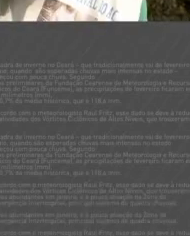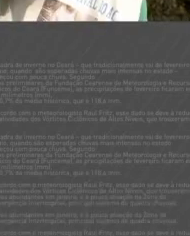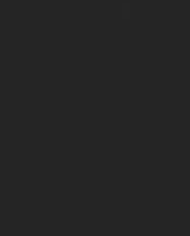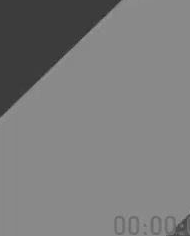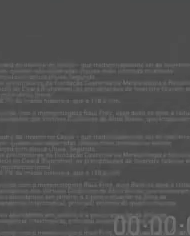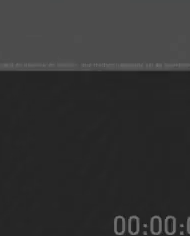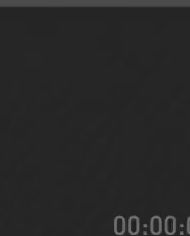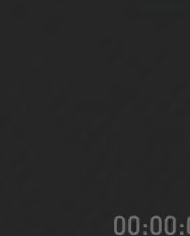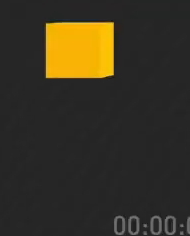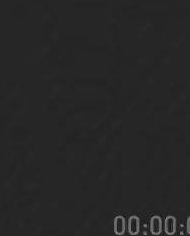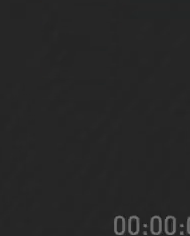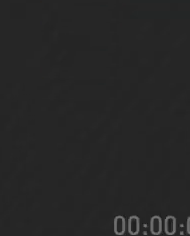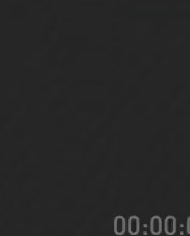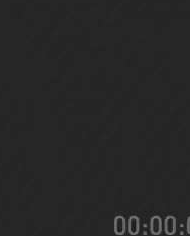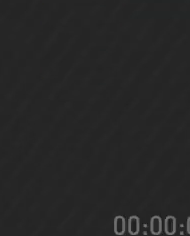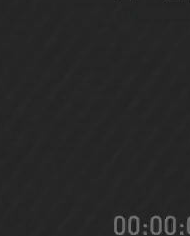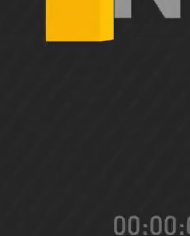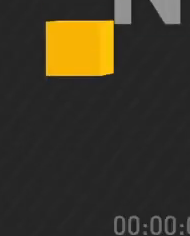ae